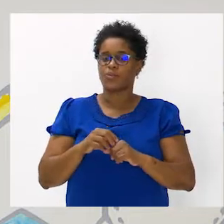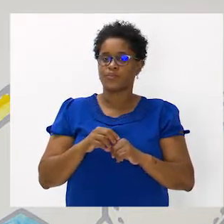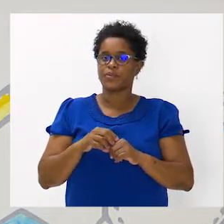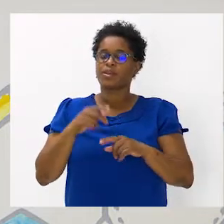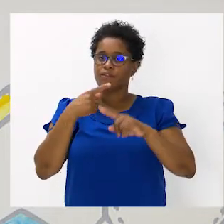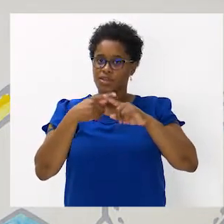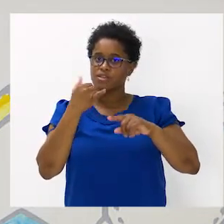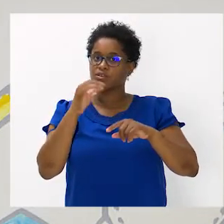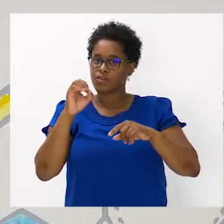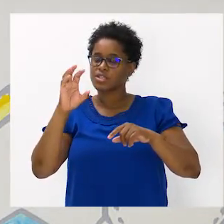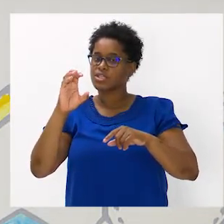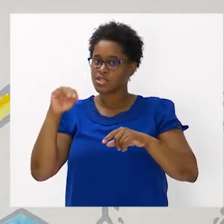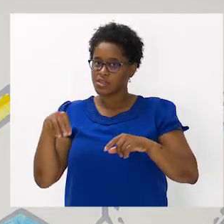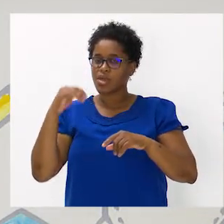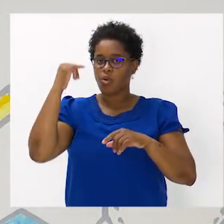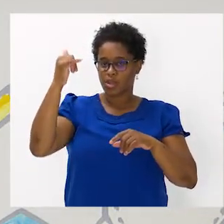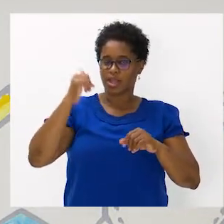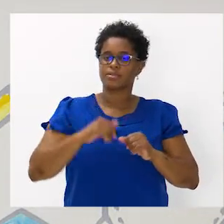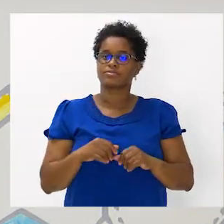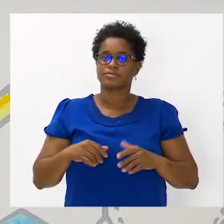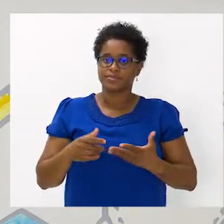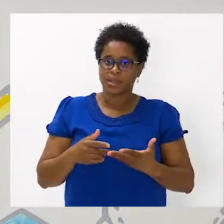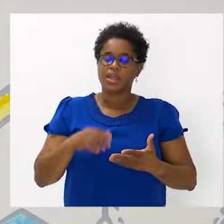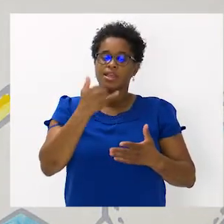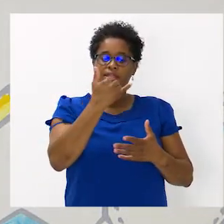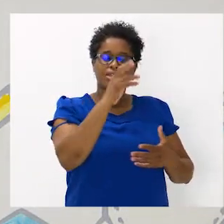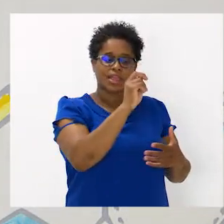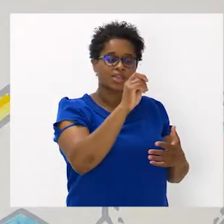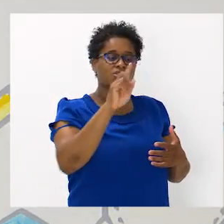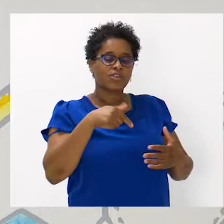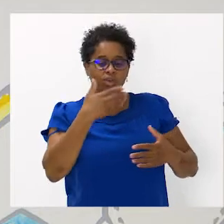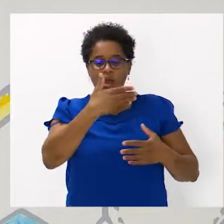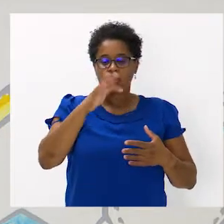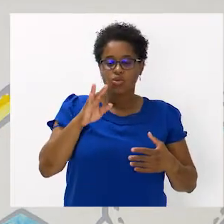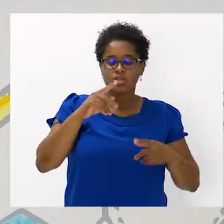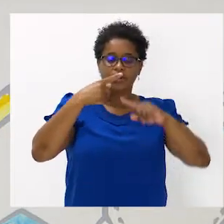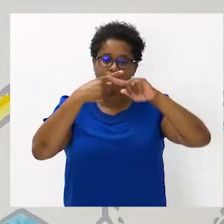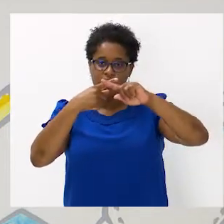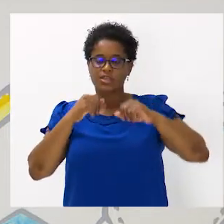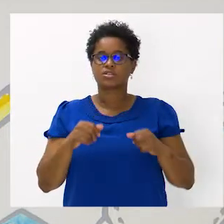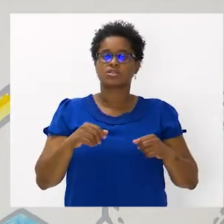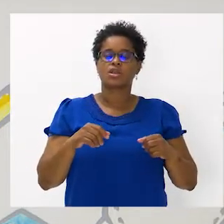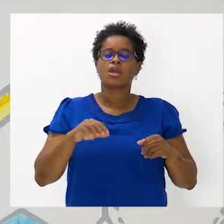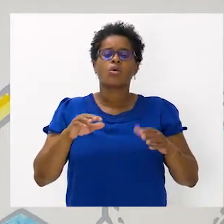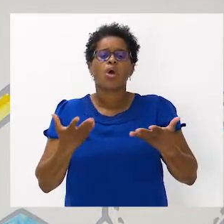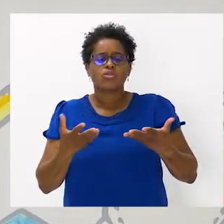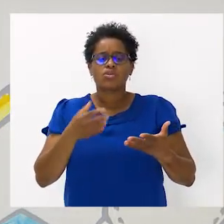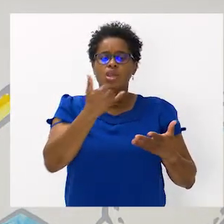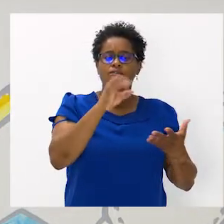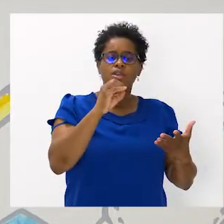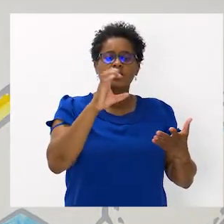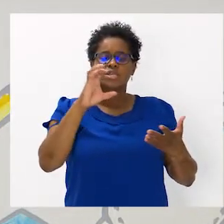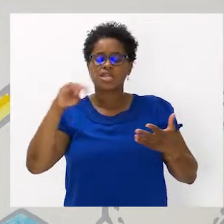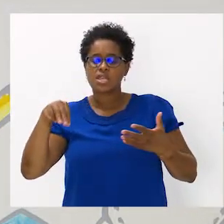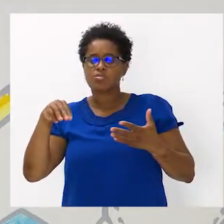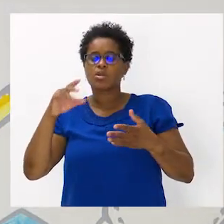Então, vezes 20 centímetros ao quadrado. 3,14 vezes... Quanto é que é 20 centímetros